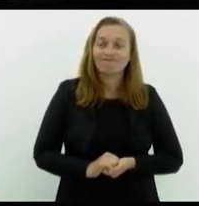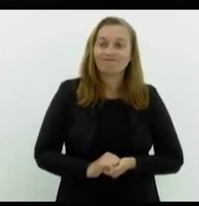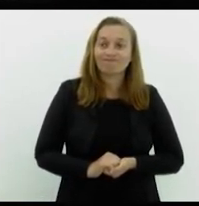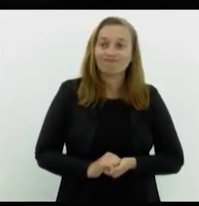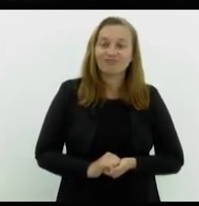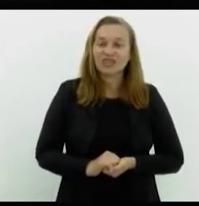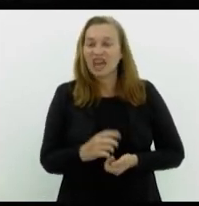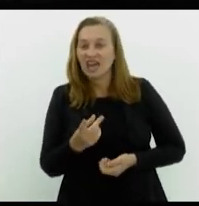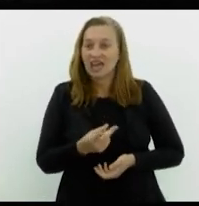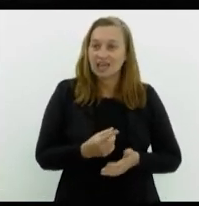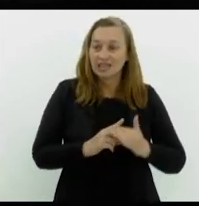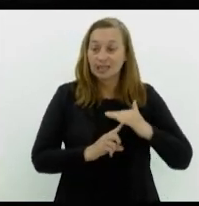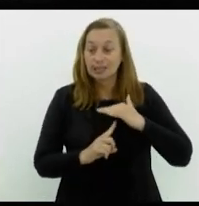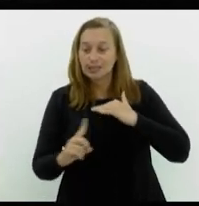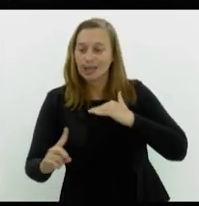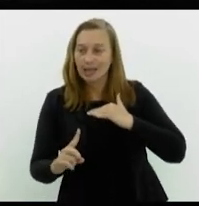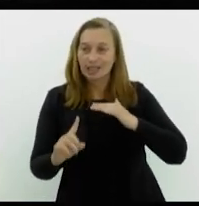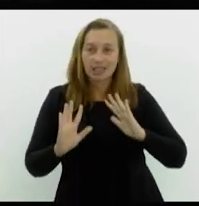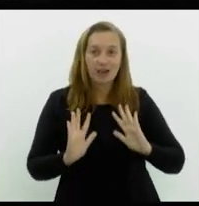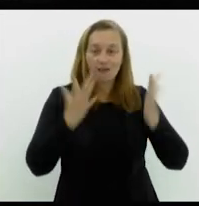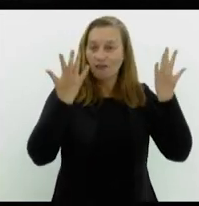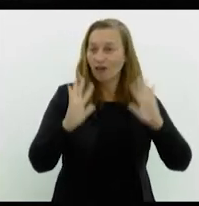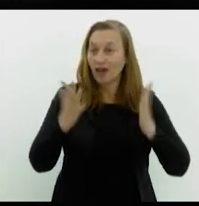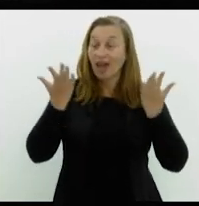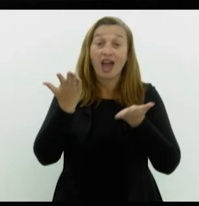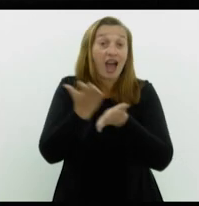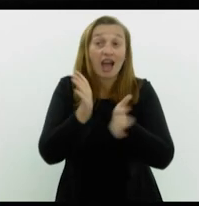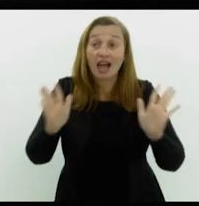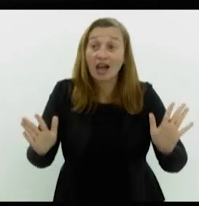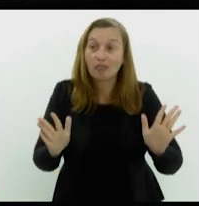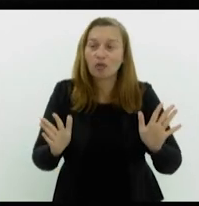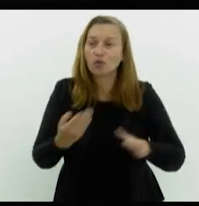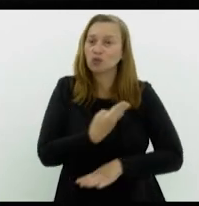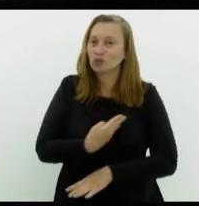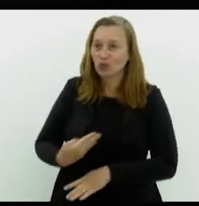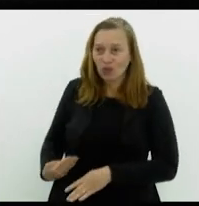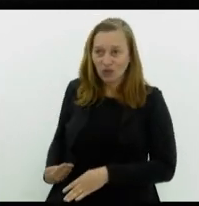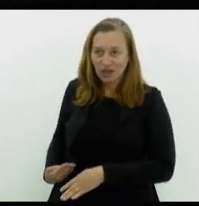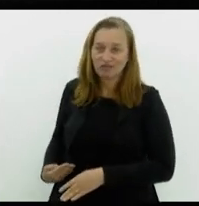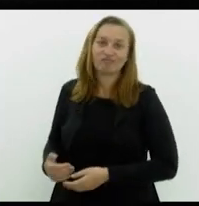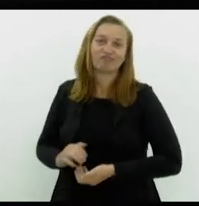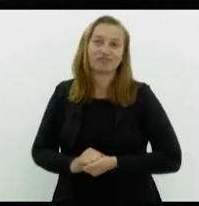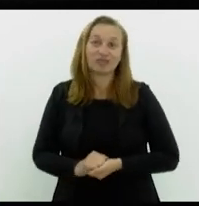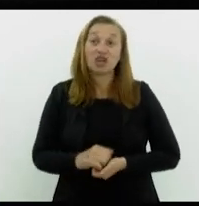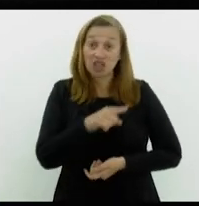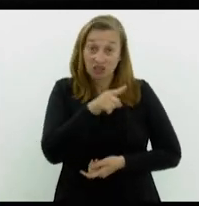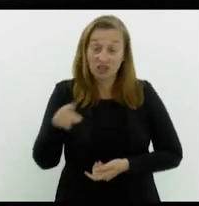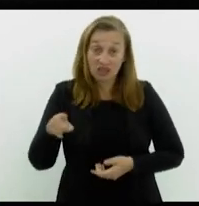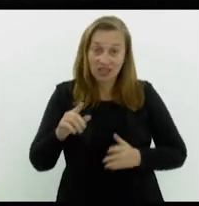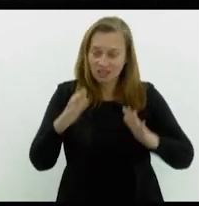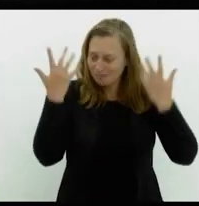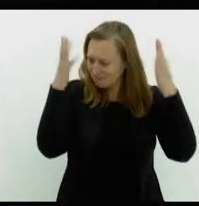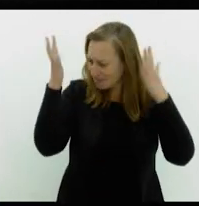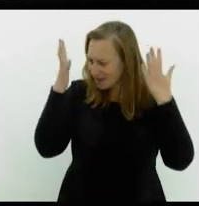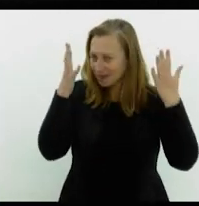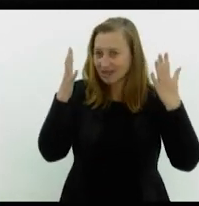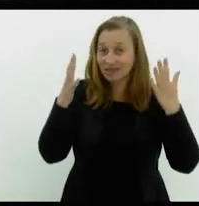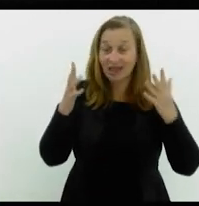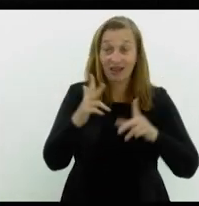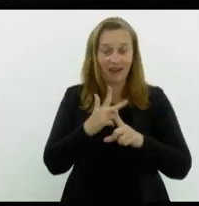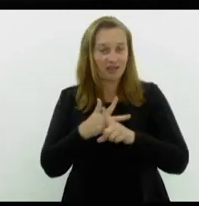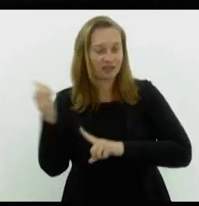As saidinhas, comemorem, pois elas acabaram no governo que vocês comemoraram a vitória.